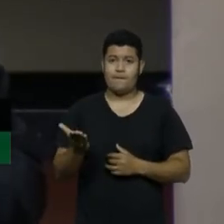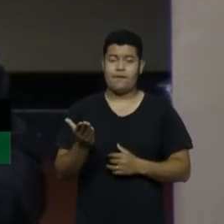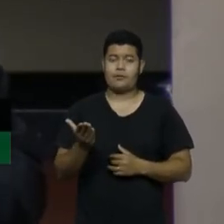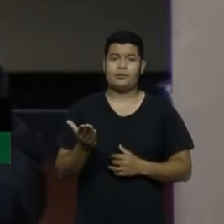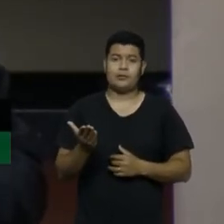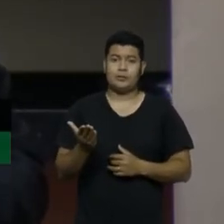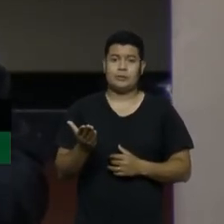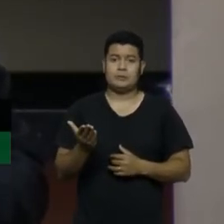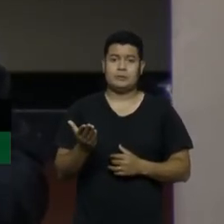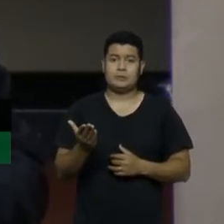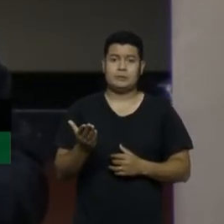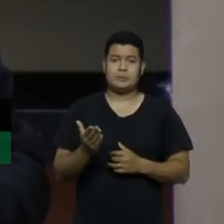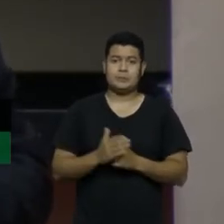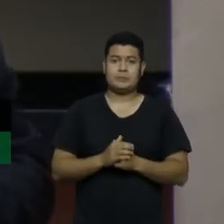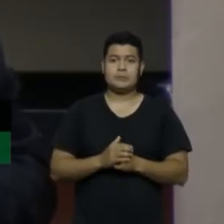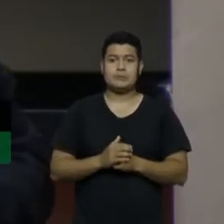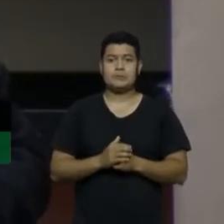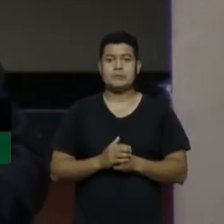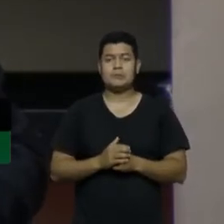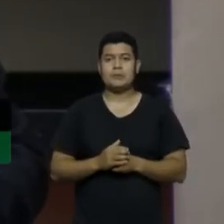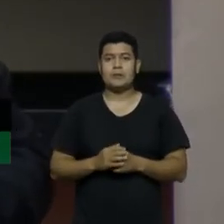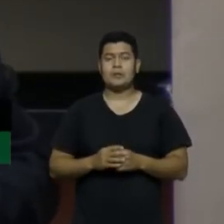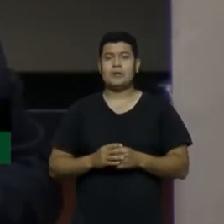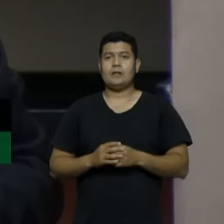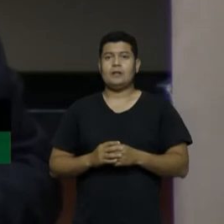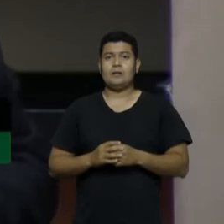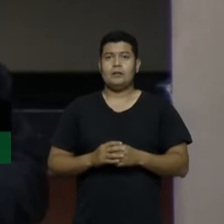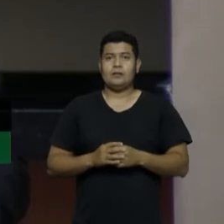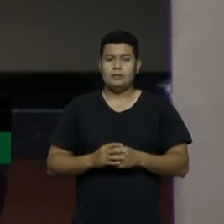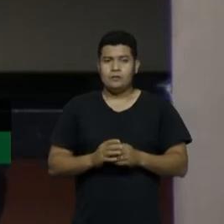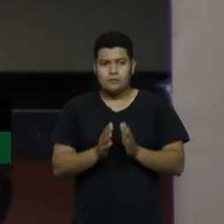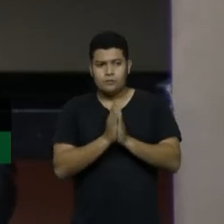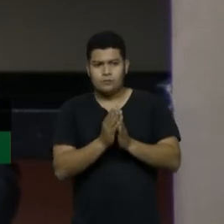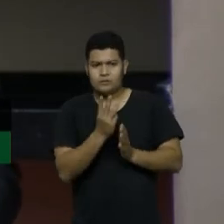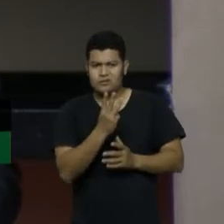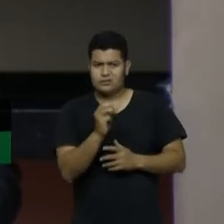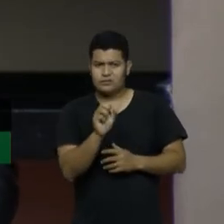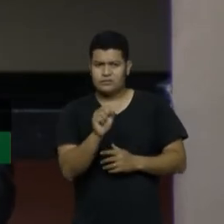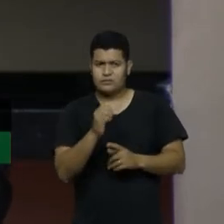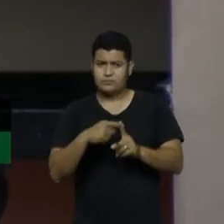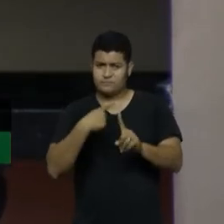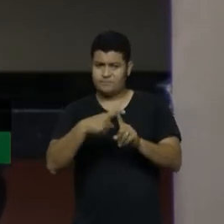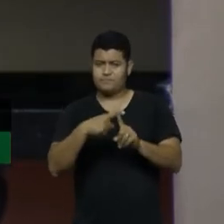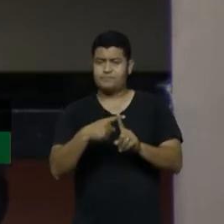esse ponto do avião, ele foi mais uns 30 segundos, senhor presidente. Esse ponto de avião